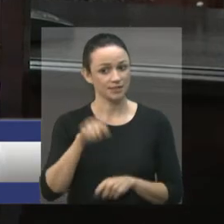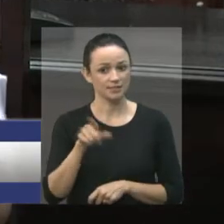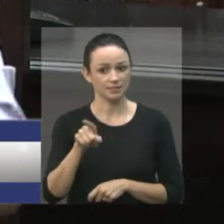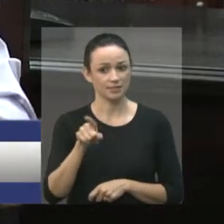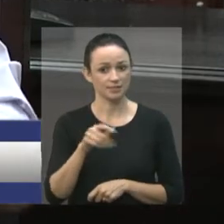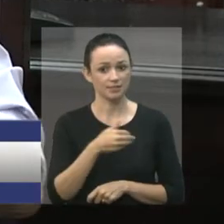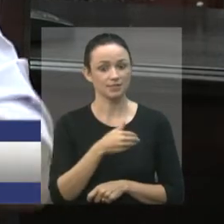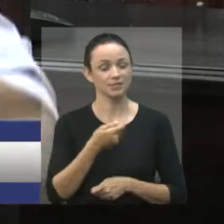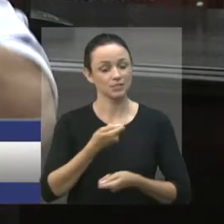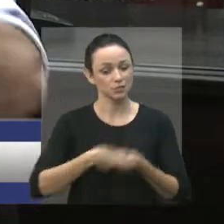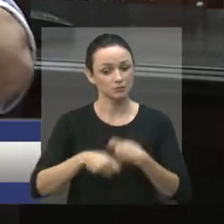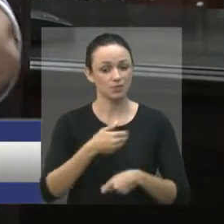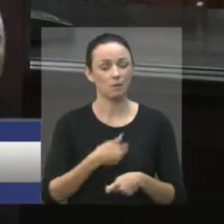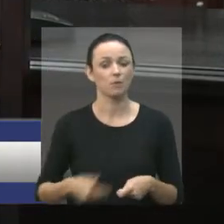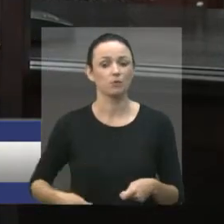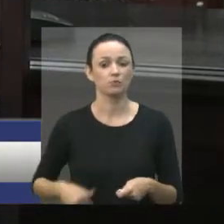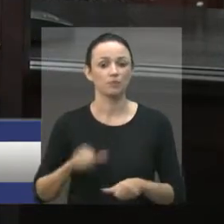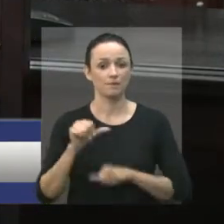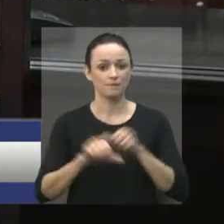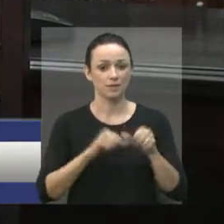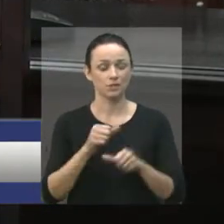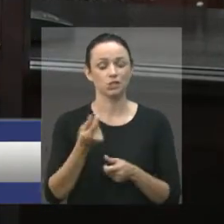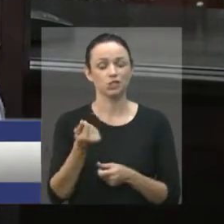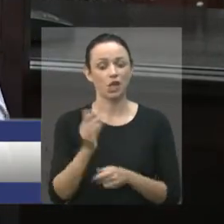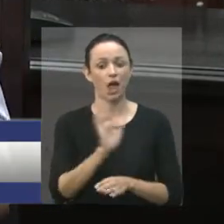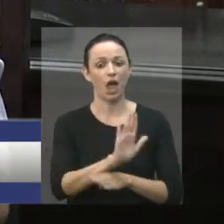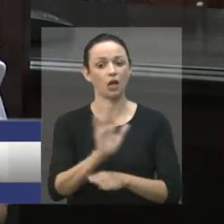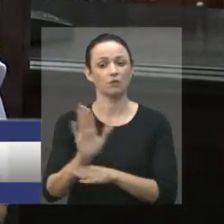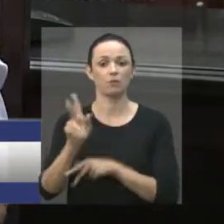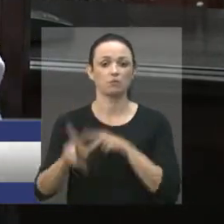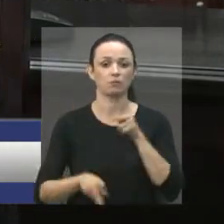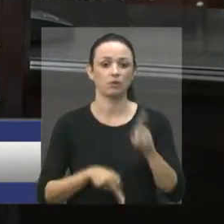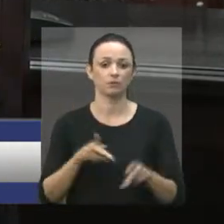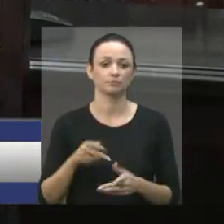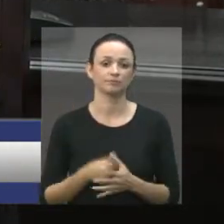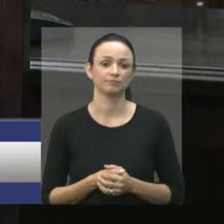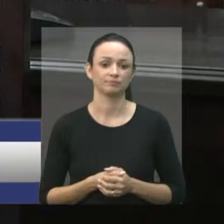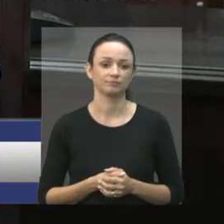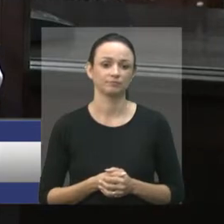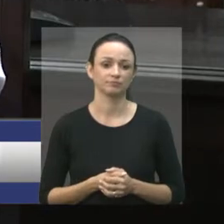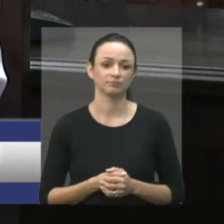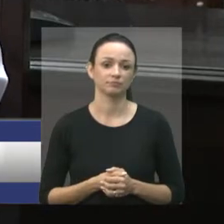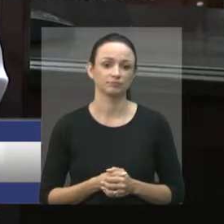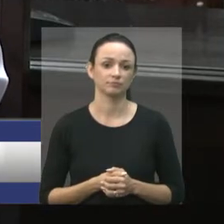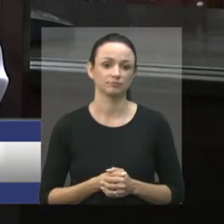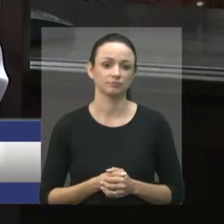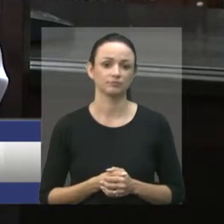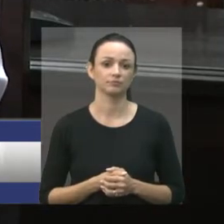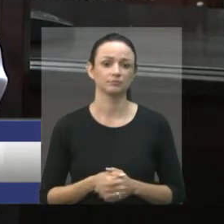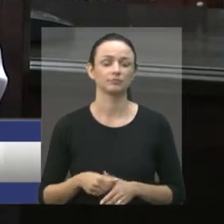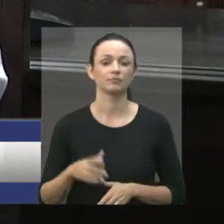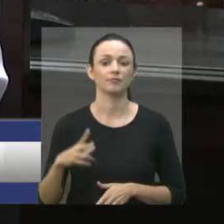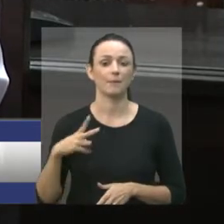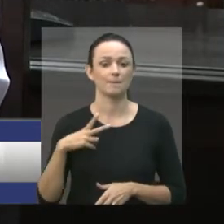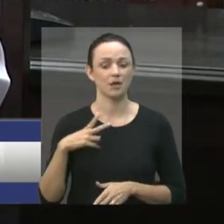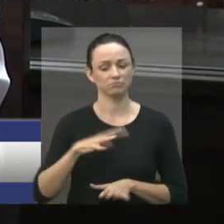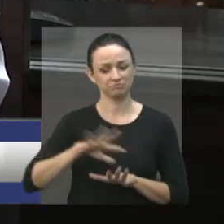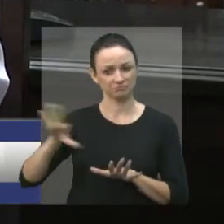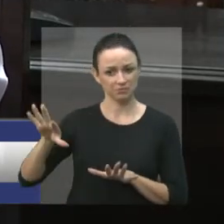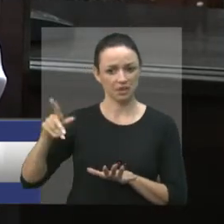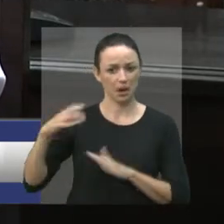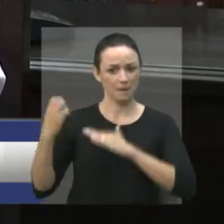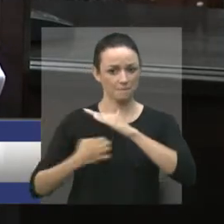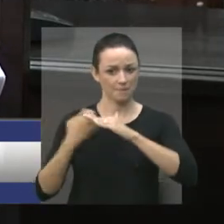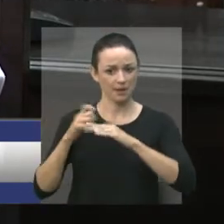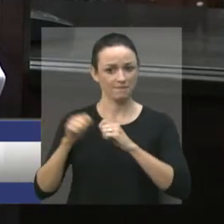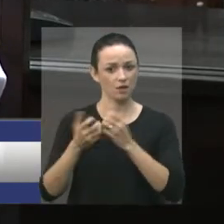pública. Reverte-se o dinheiro em benefício da população. Na parte privada dele, ele faz o dele que ele quiser,